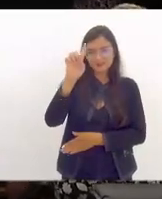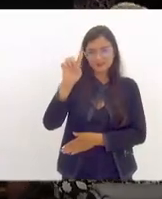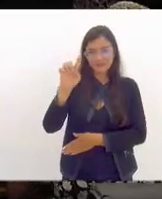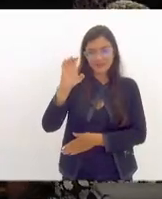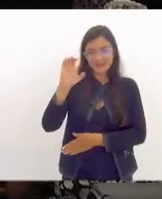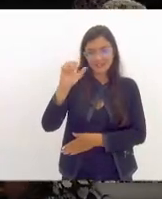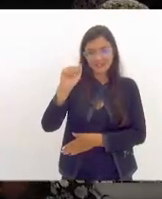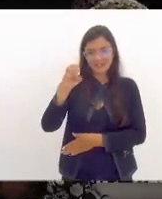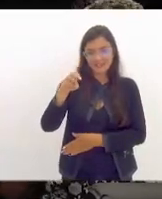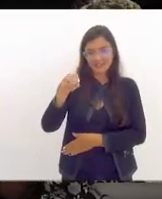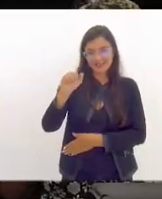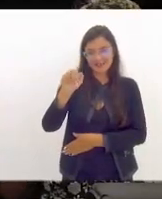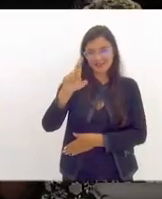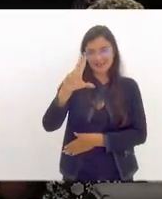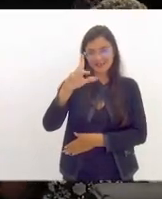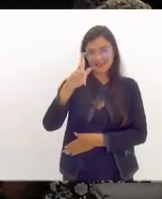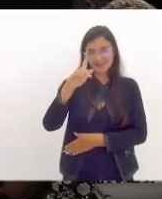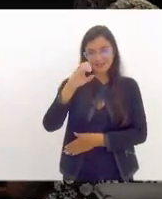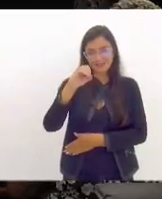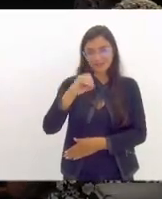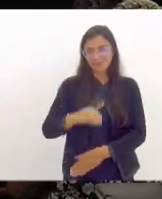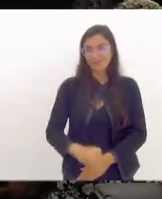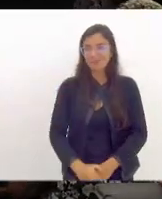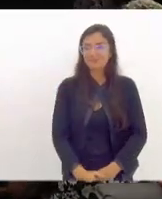aí meu amor